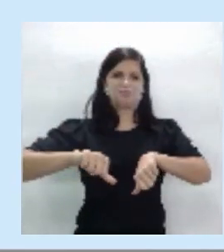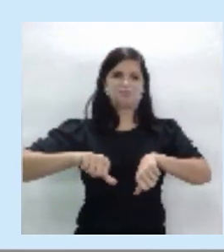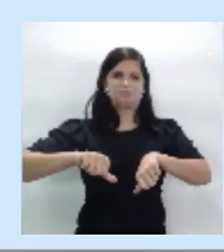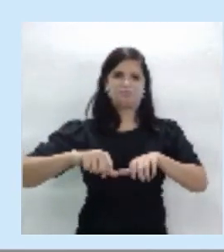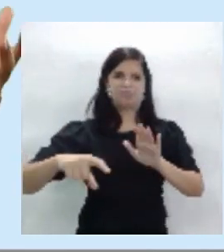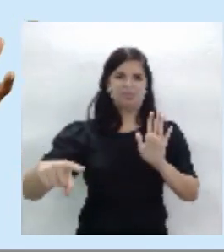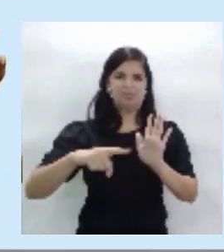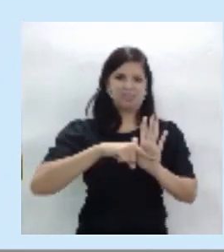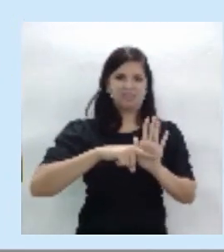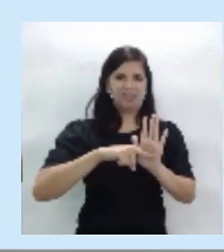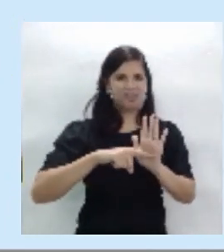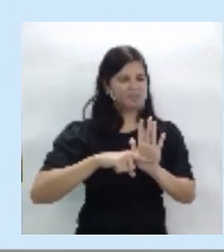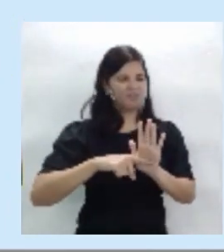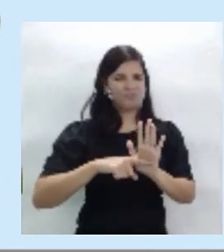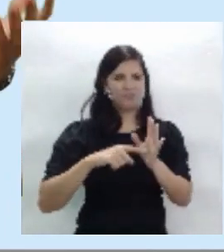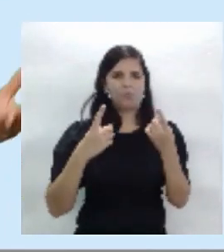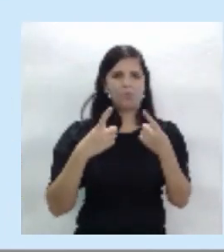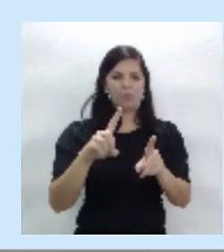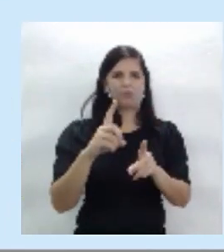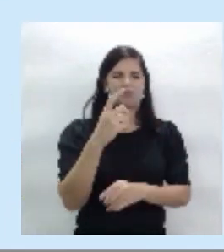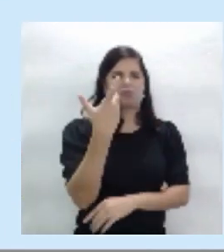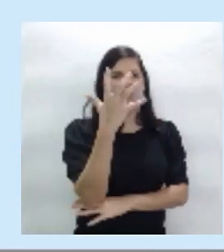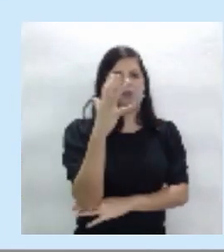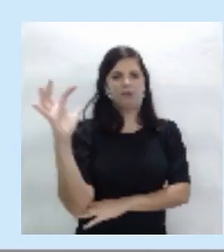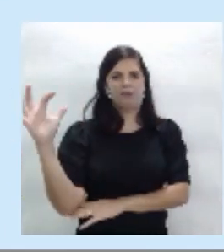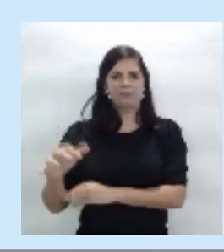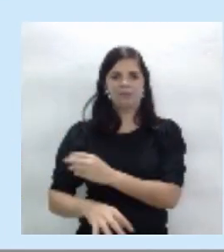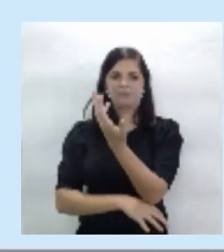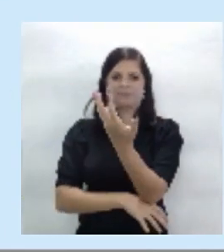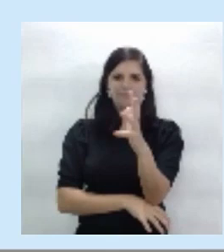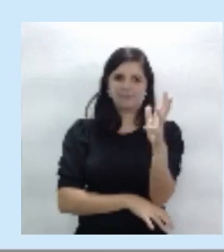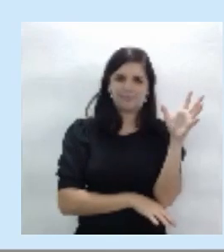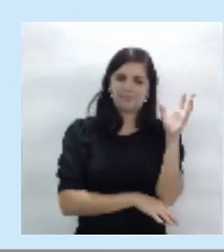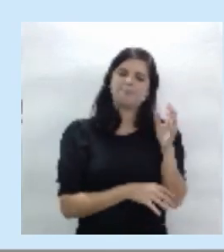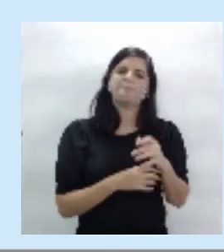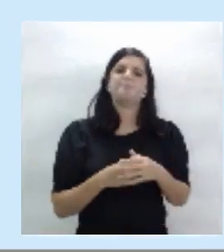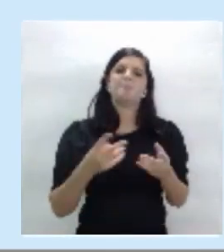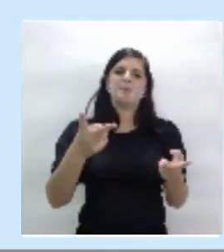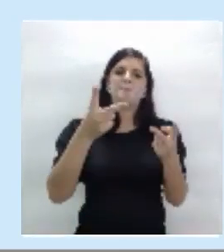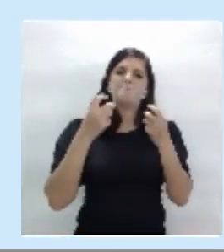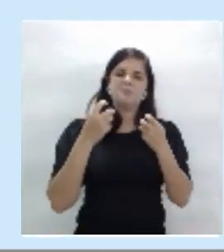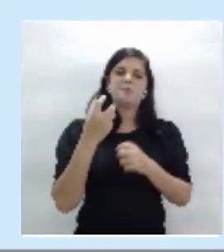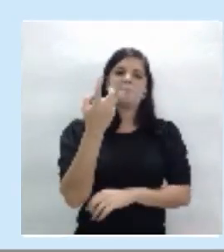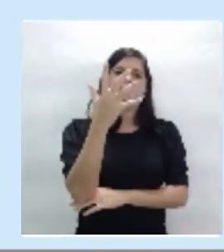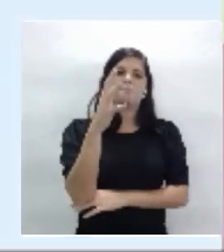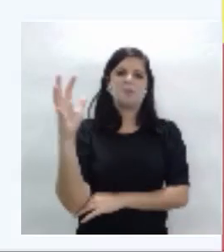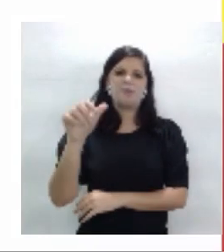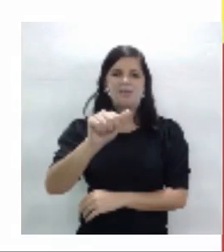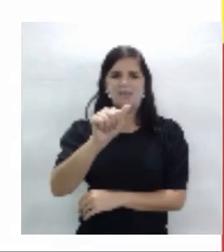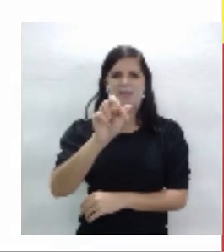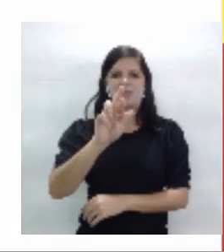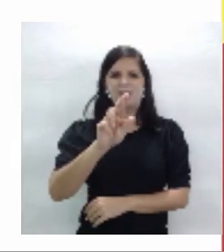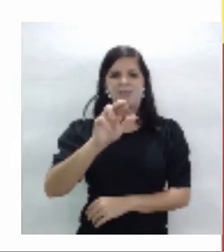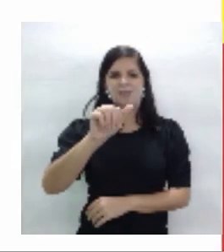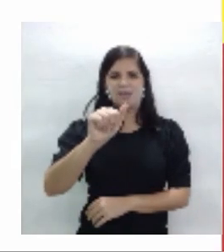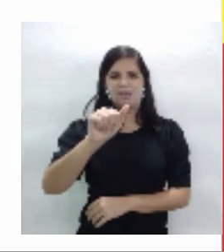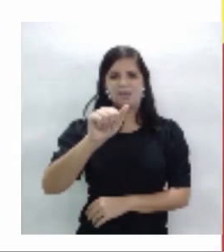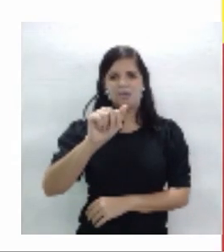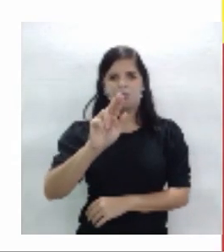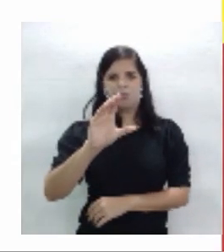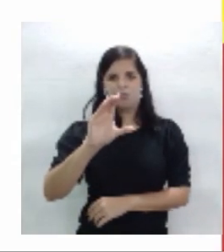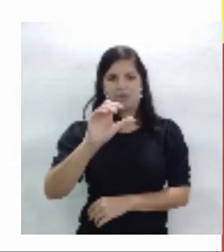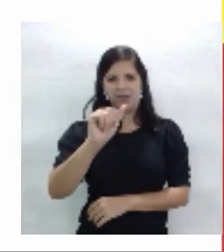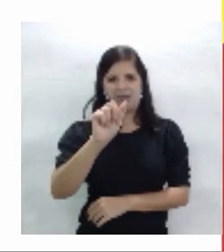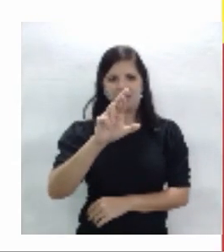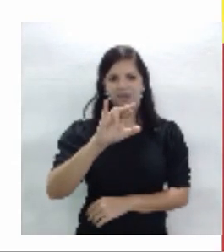mais negativos a todo o meio ambiente. Vamos lá, gente. A gente vê também a mata de araucária,